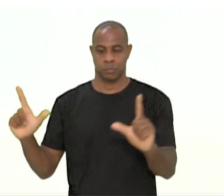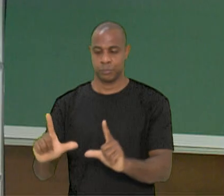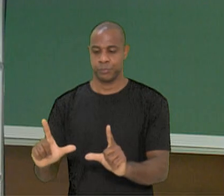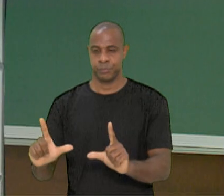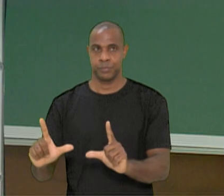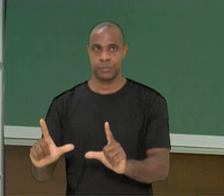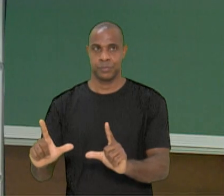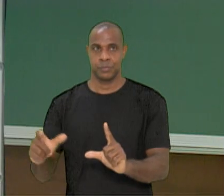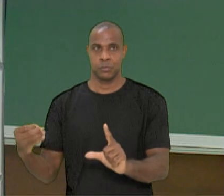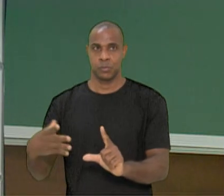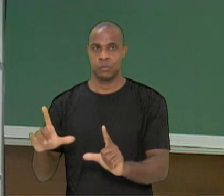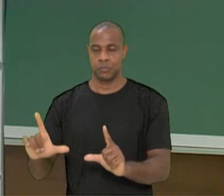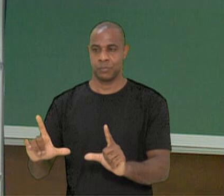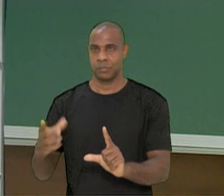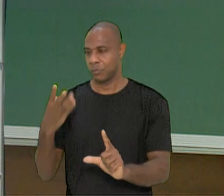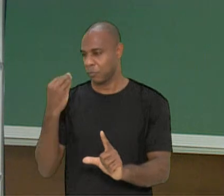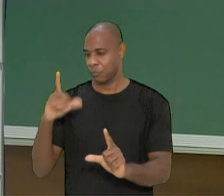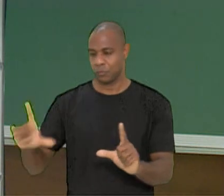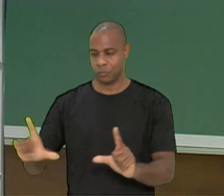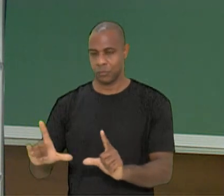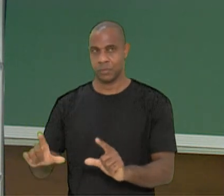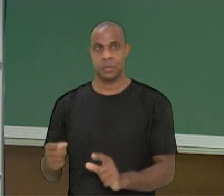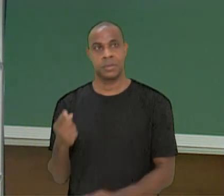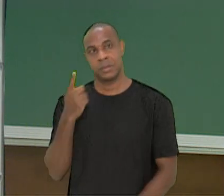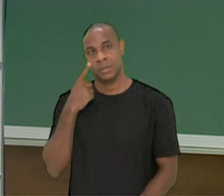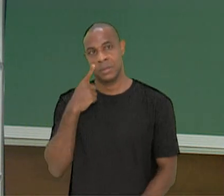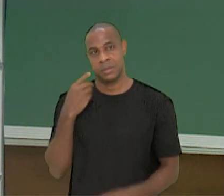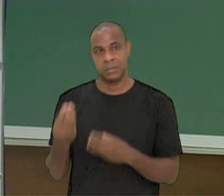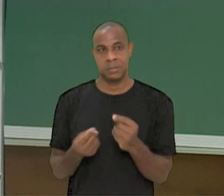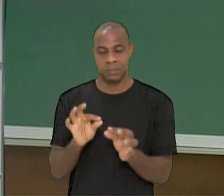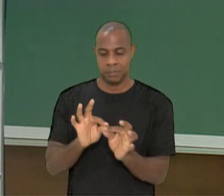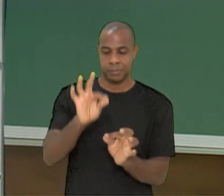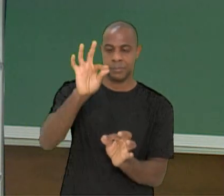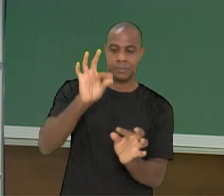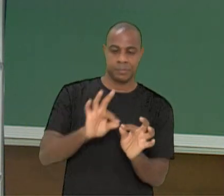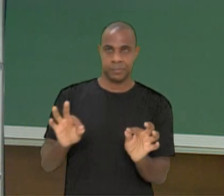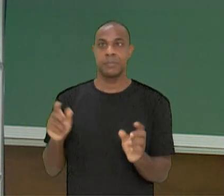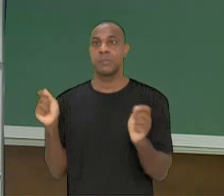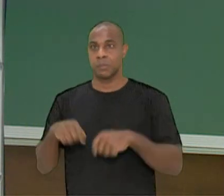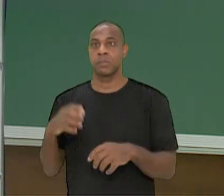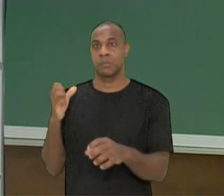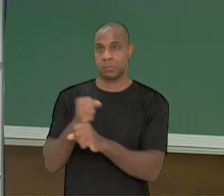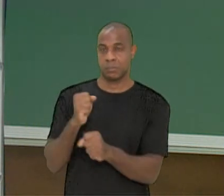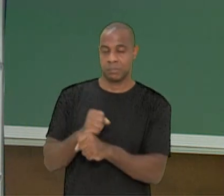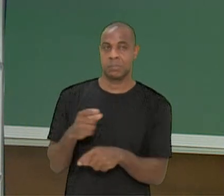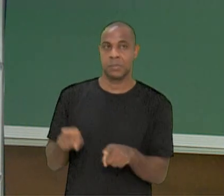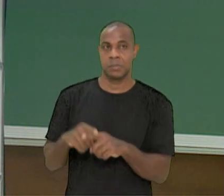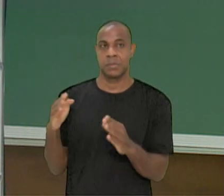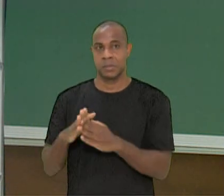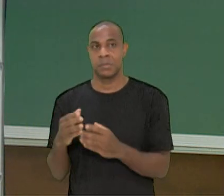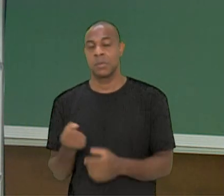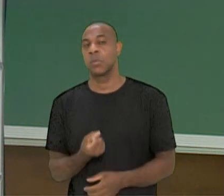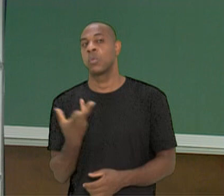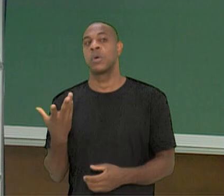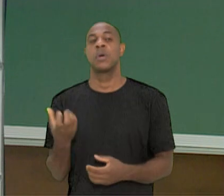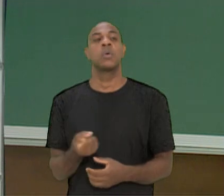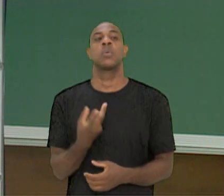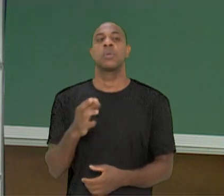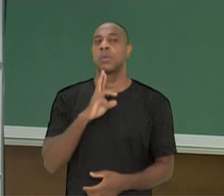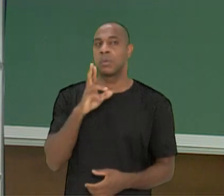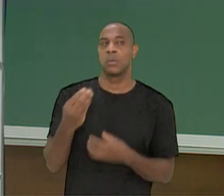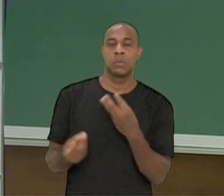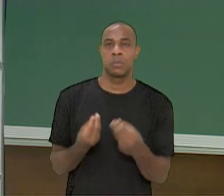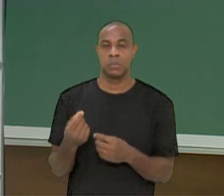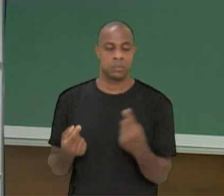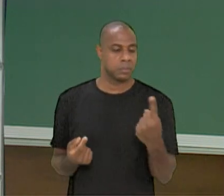bom? Uma coisa que você pode tentar fazer em casa é calcular o perímetro desse retângulo, se você quiser, né? Para ver quanto que deu. Né? Quanto que dá o primeiro,